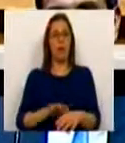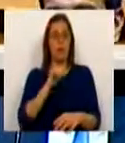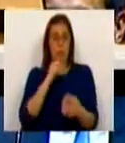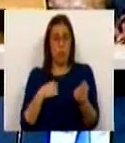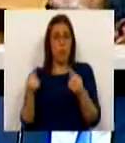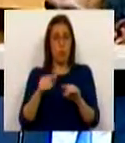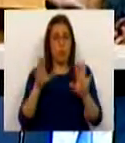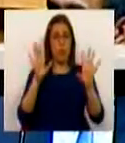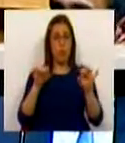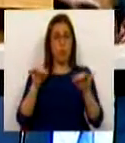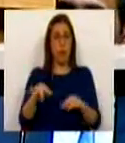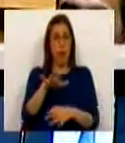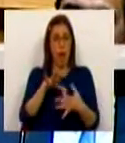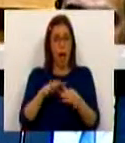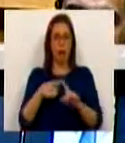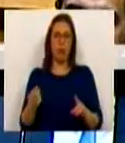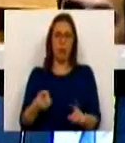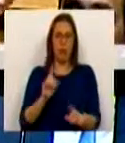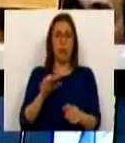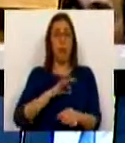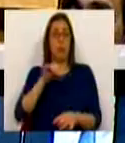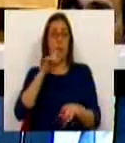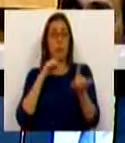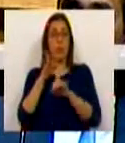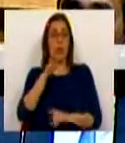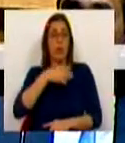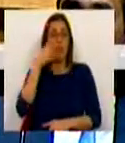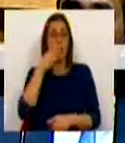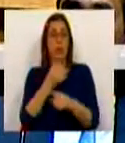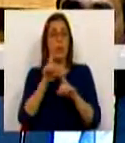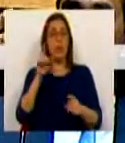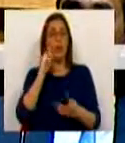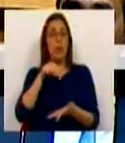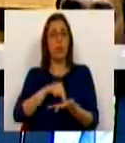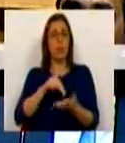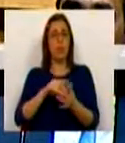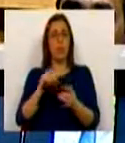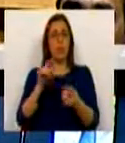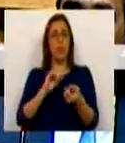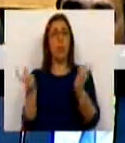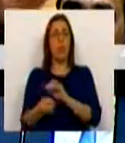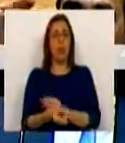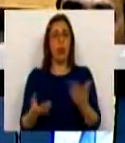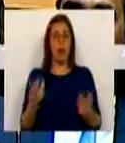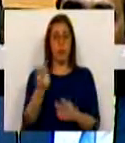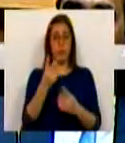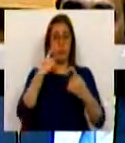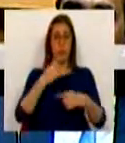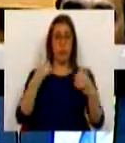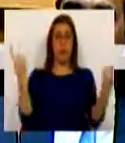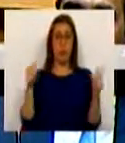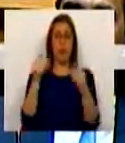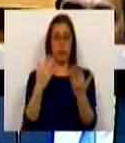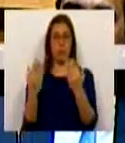ter essa discussão. Neste campo não é certamente, ou então é o Sr. Deputado que tem que explicar porque é que defende uma posição e o seu contrário. São ambas públicas, mas